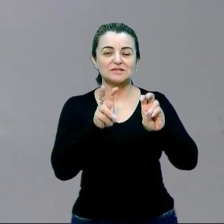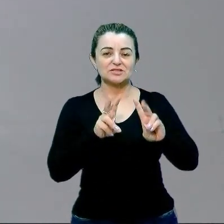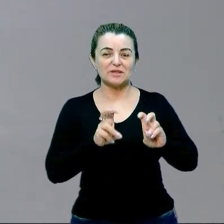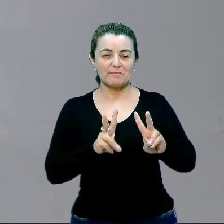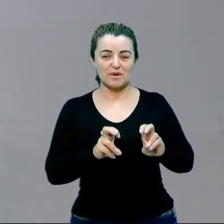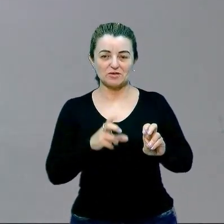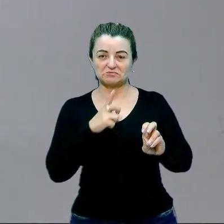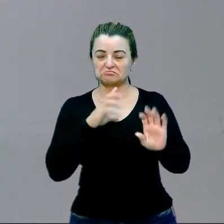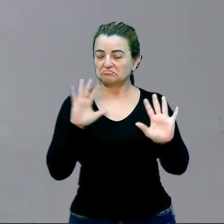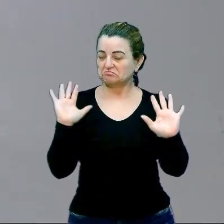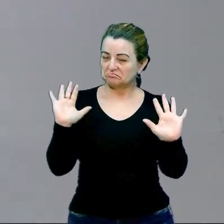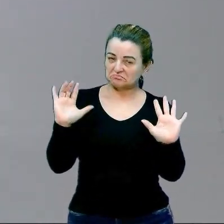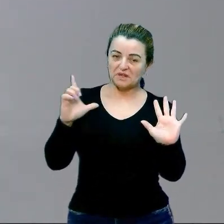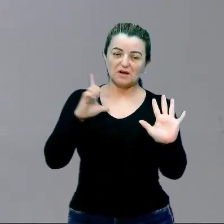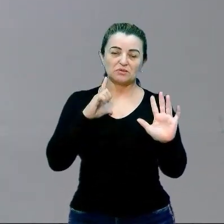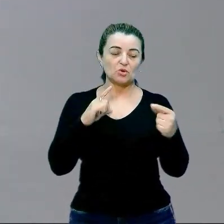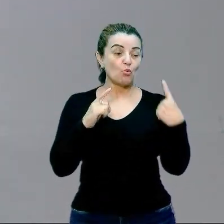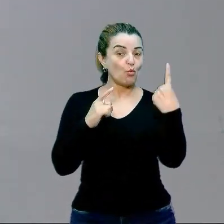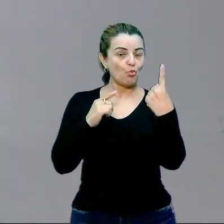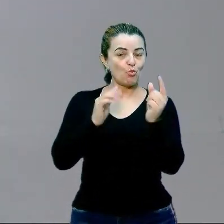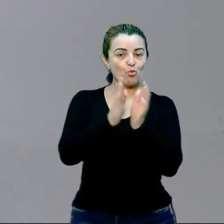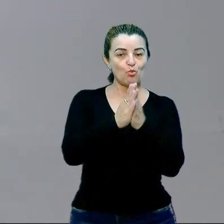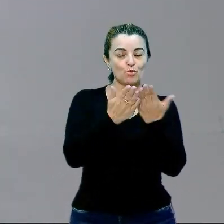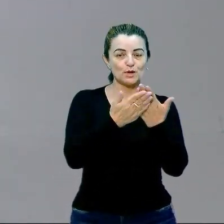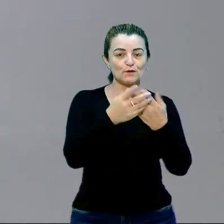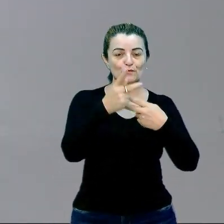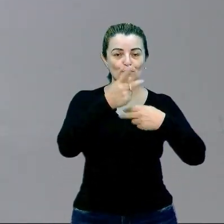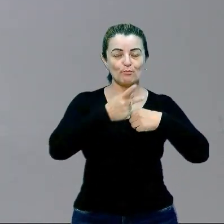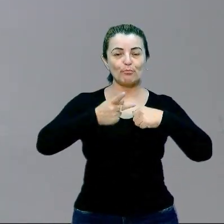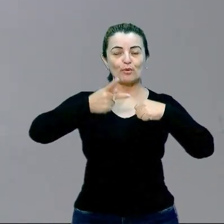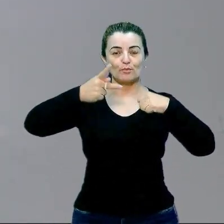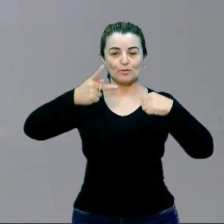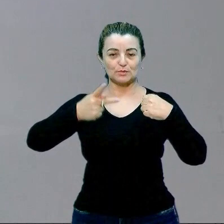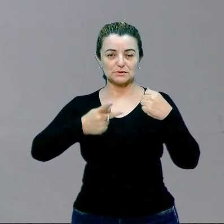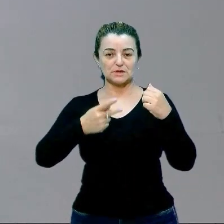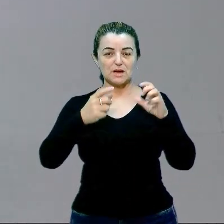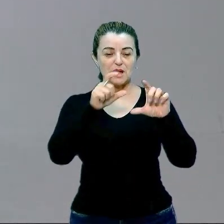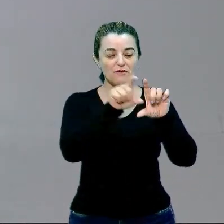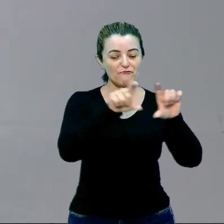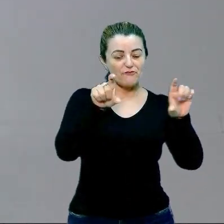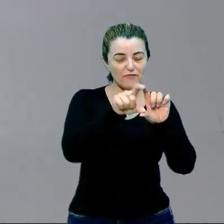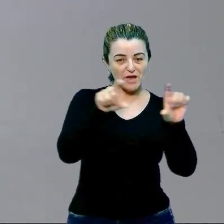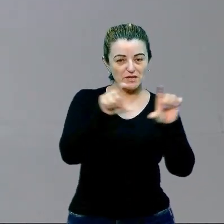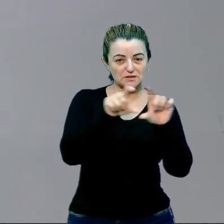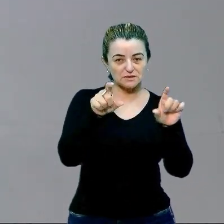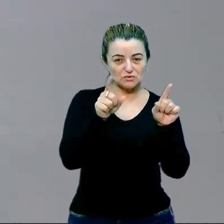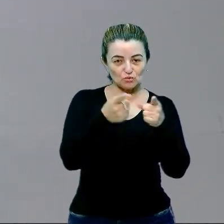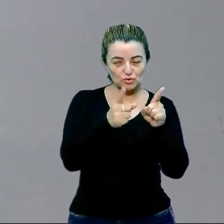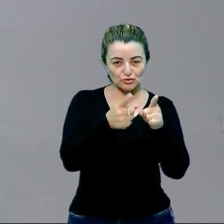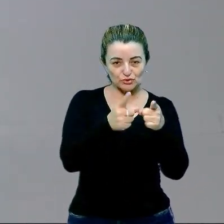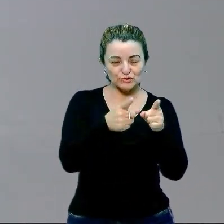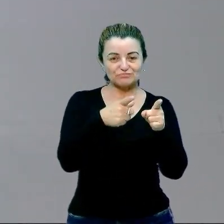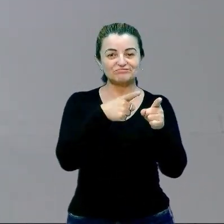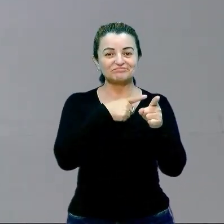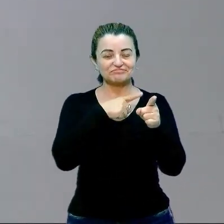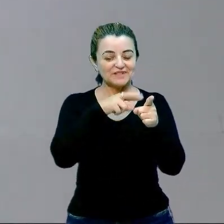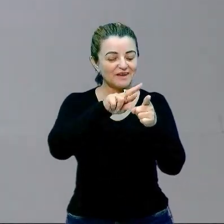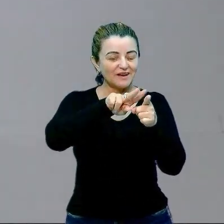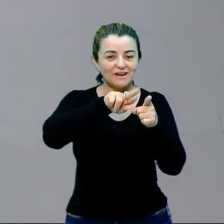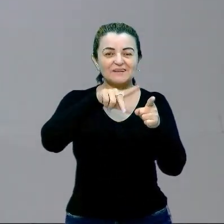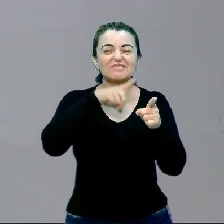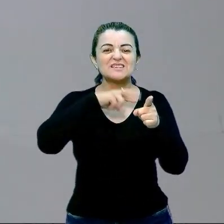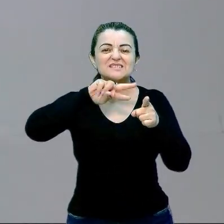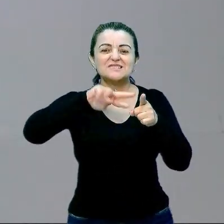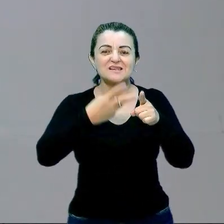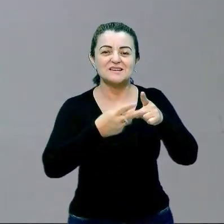tenho uma única produção, um poema ali organizado em versos assim curtíssimos e que ali eu tenho uma carga